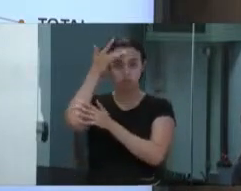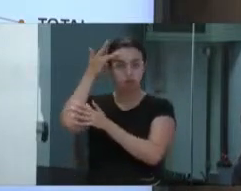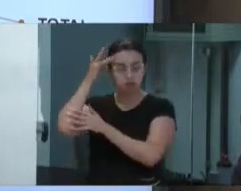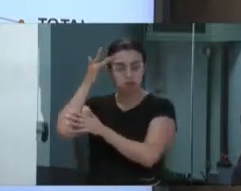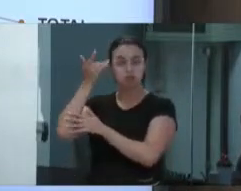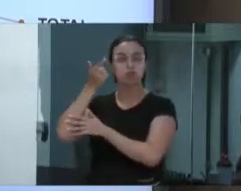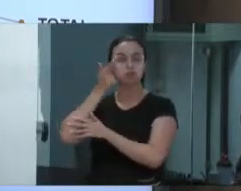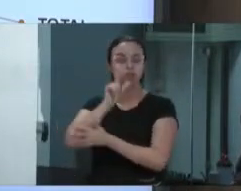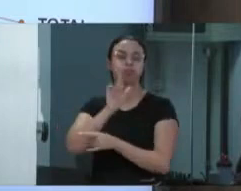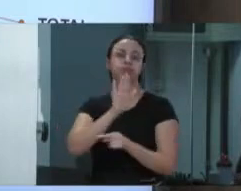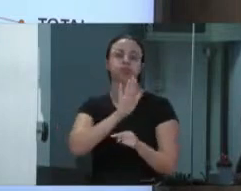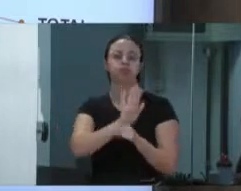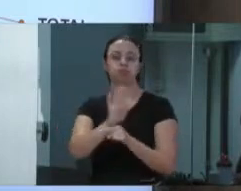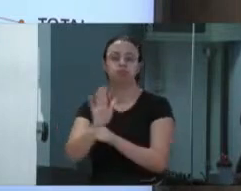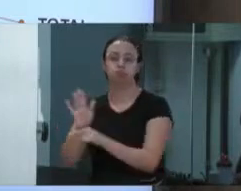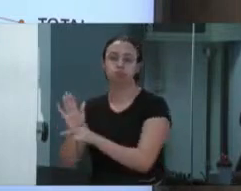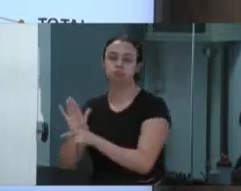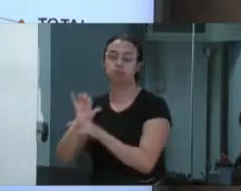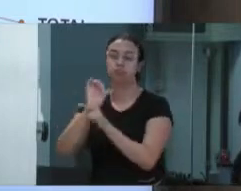beneficiadas pelo programa.